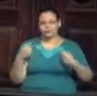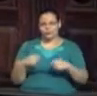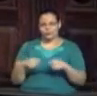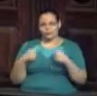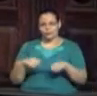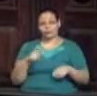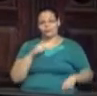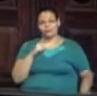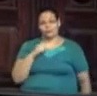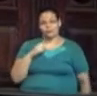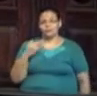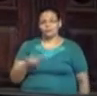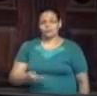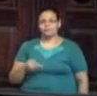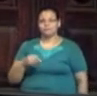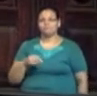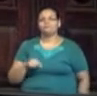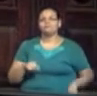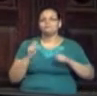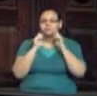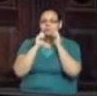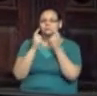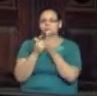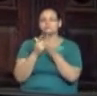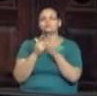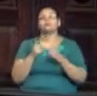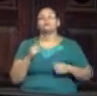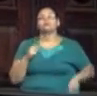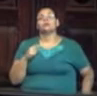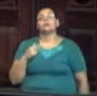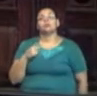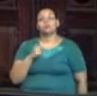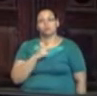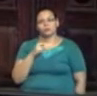neste parlamento e dele